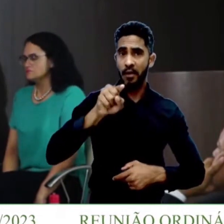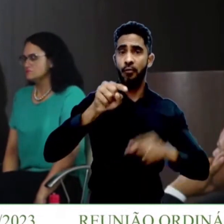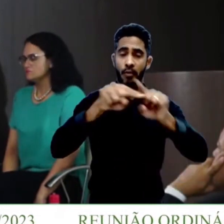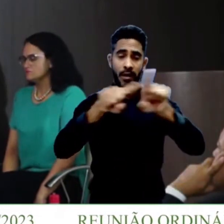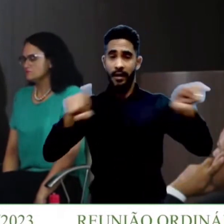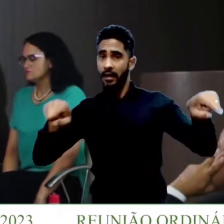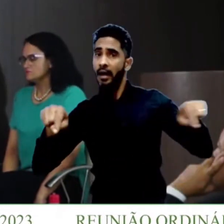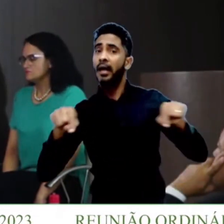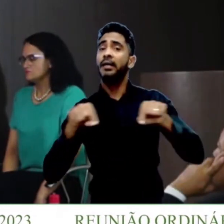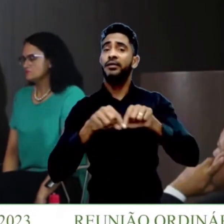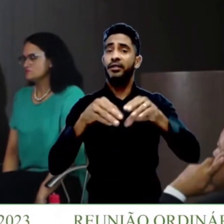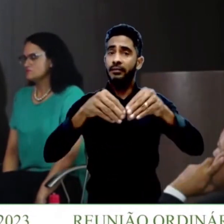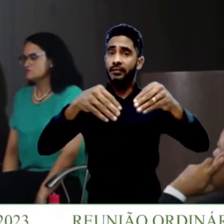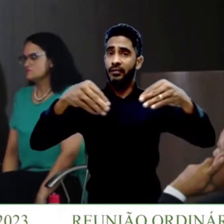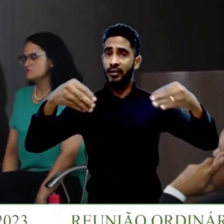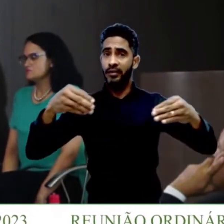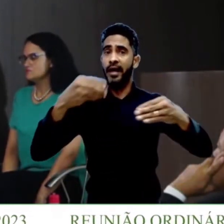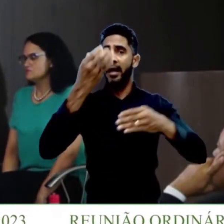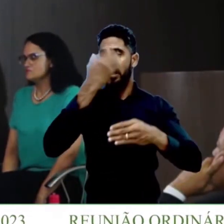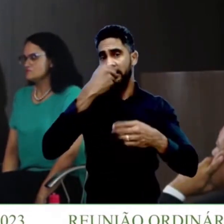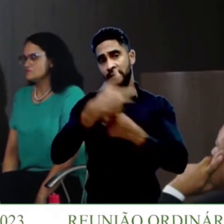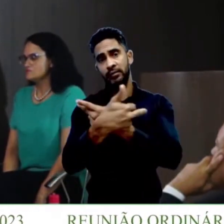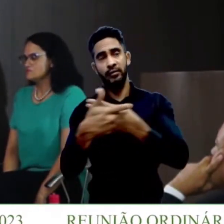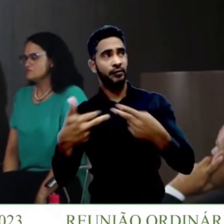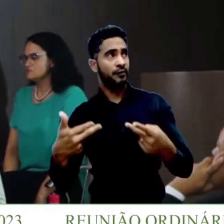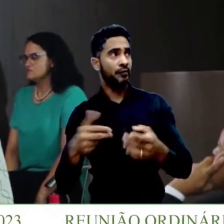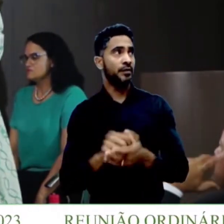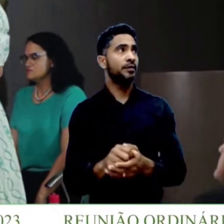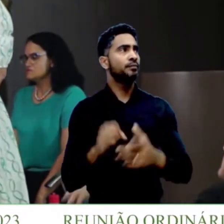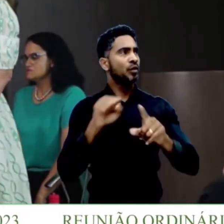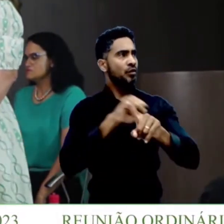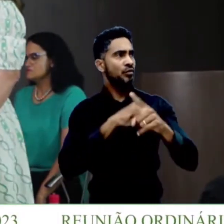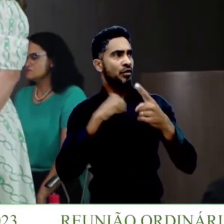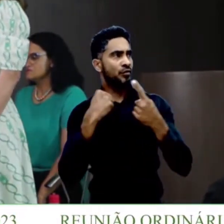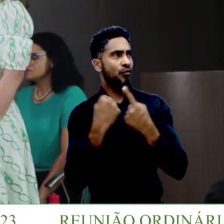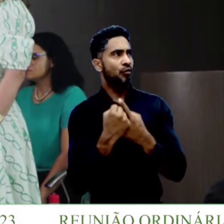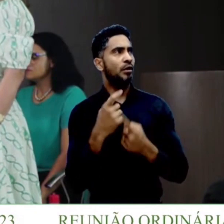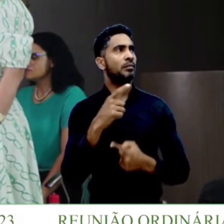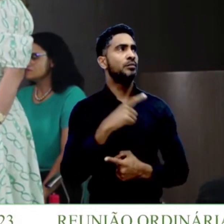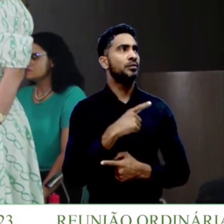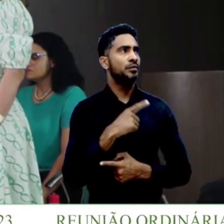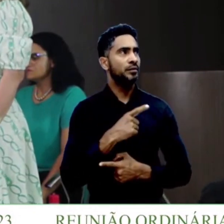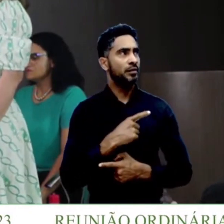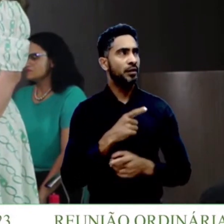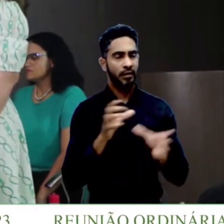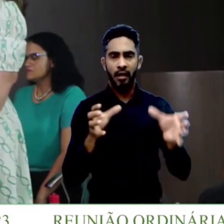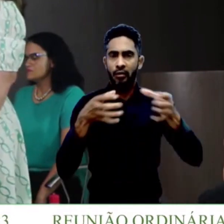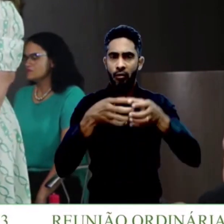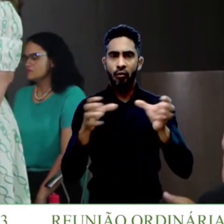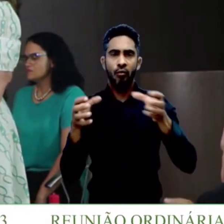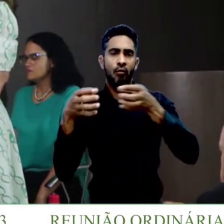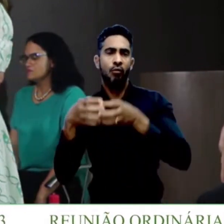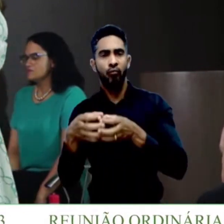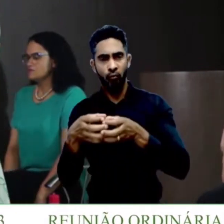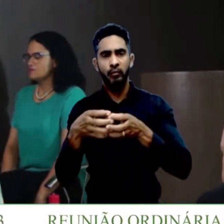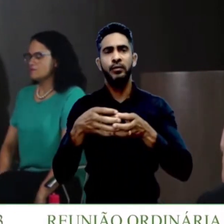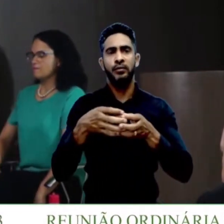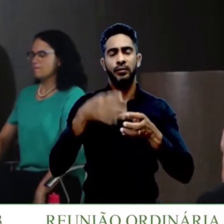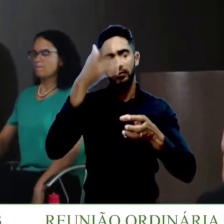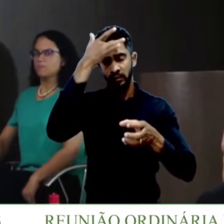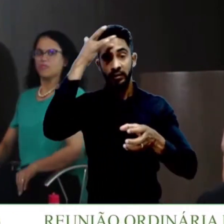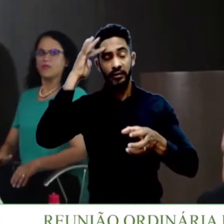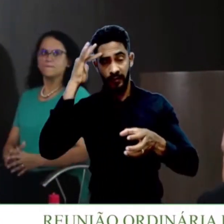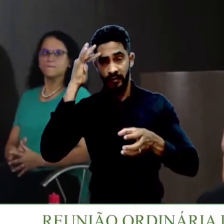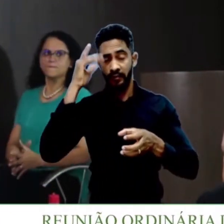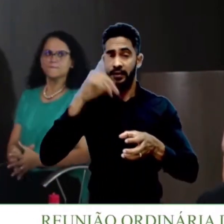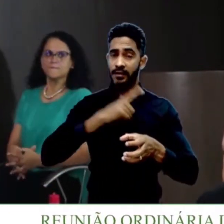com fruticultura. Os dados socioeconômicos, nós temos uma cadeia de fruticultura que gera no norte de Minas, até